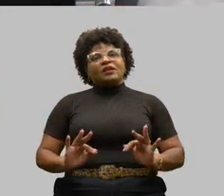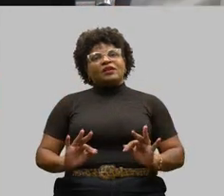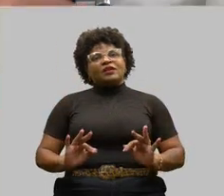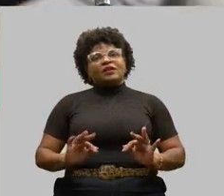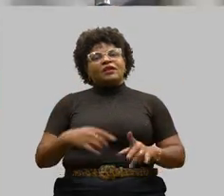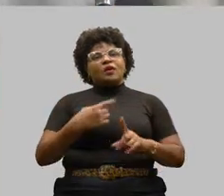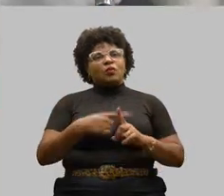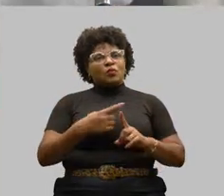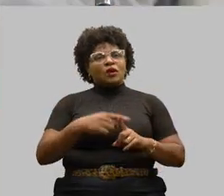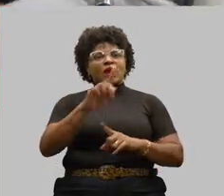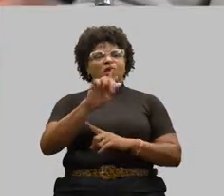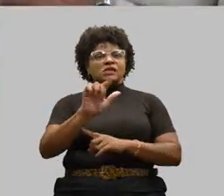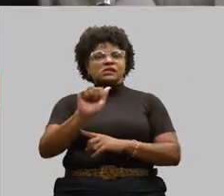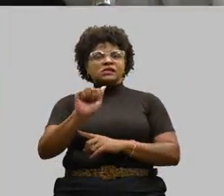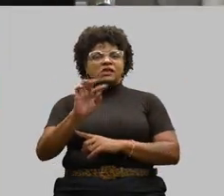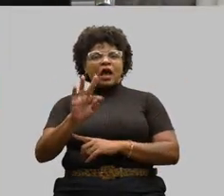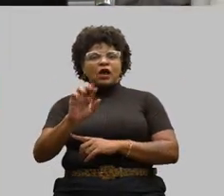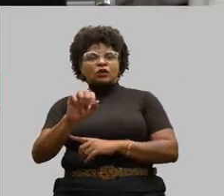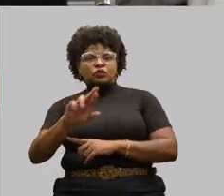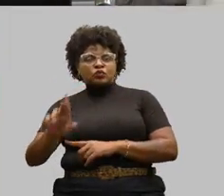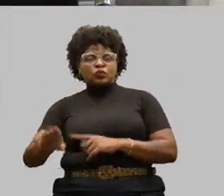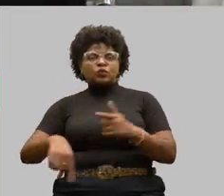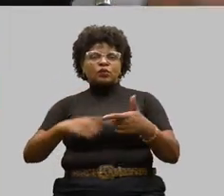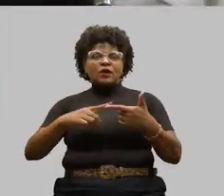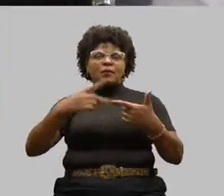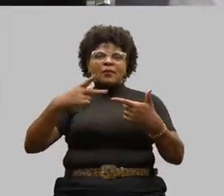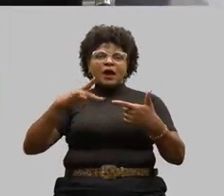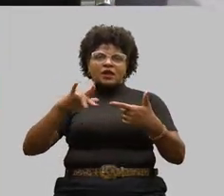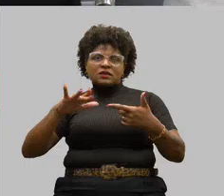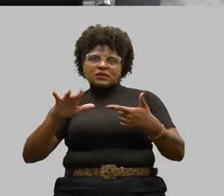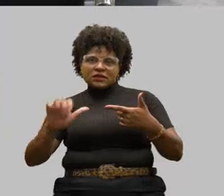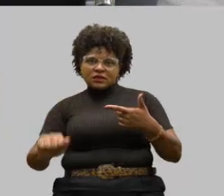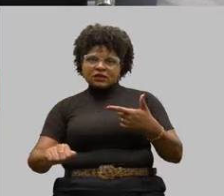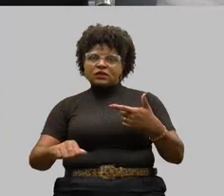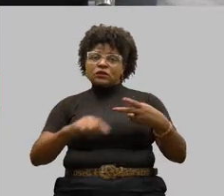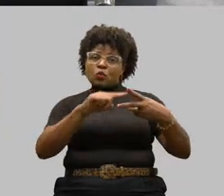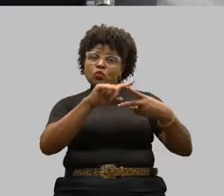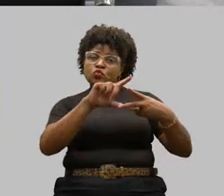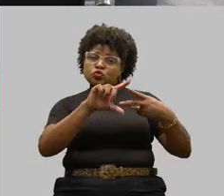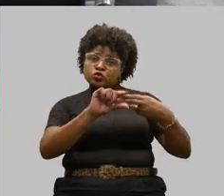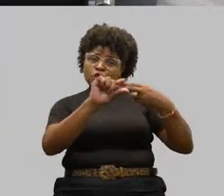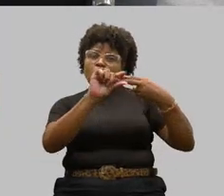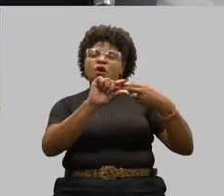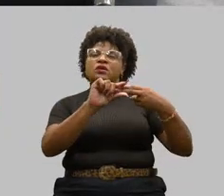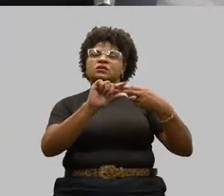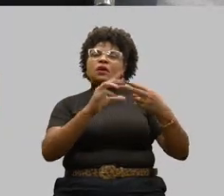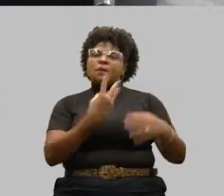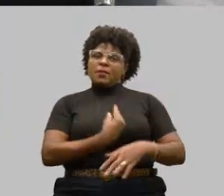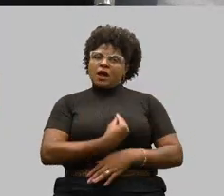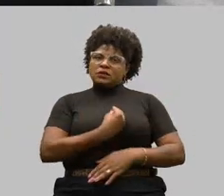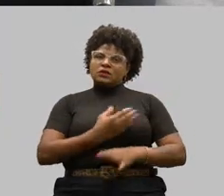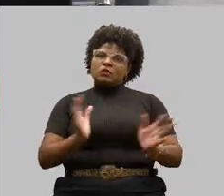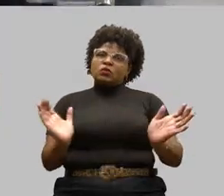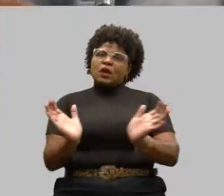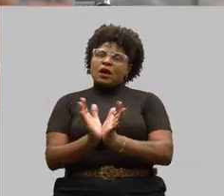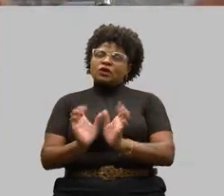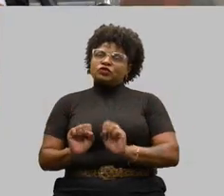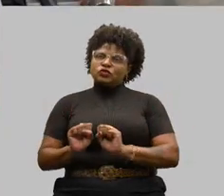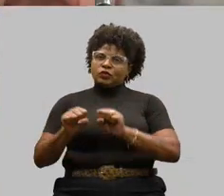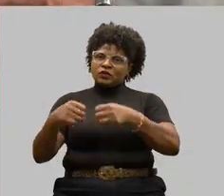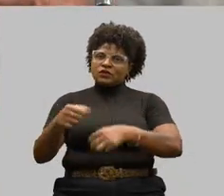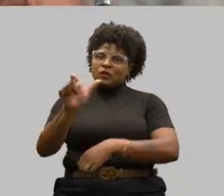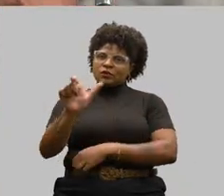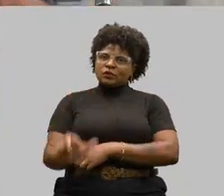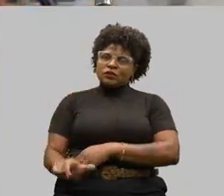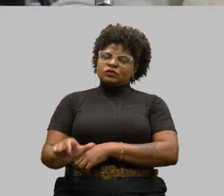tá aqui a Patrícia também diretamente é que são dois integrantes da nossa rede de proteção né da pessoa com deficiência das instituições